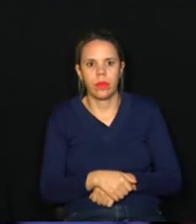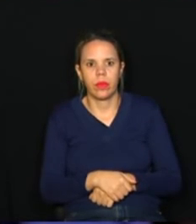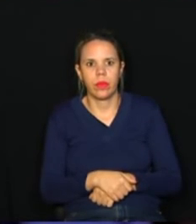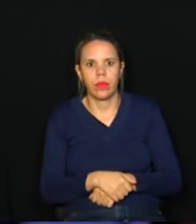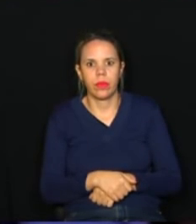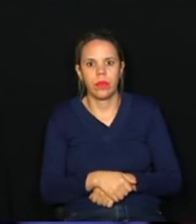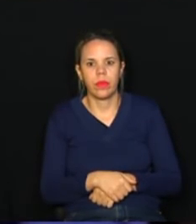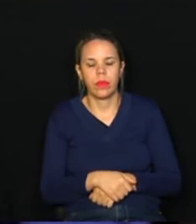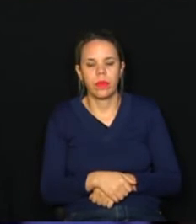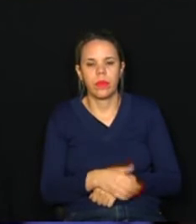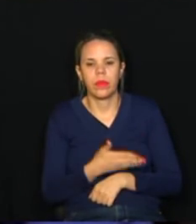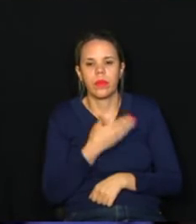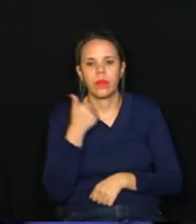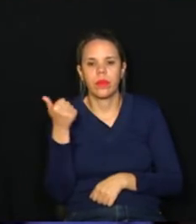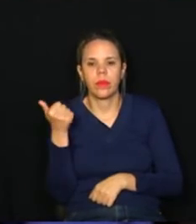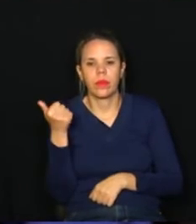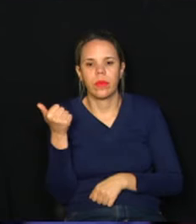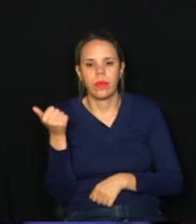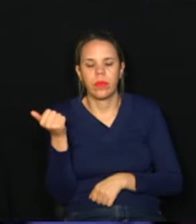e, muito melhor,